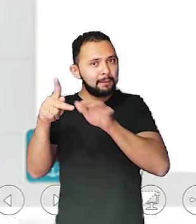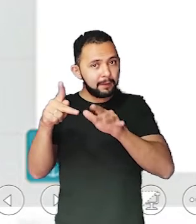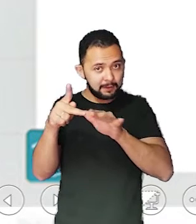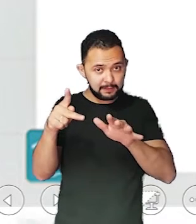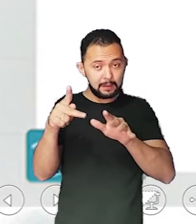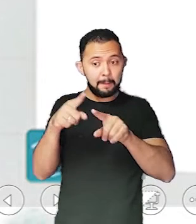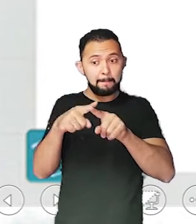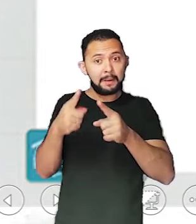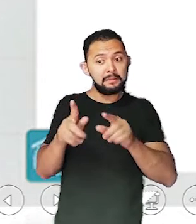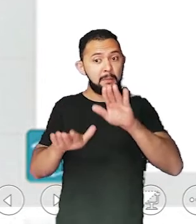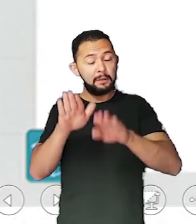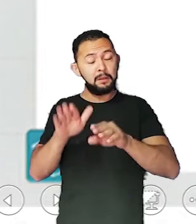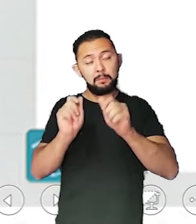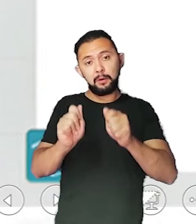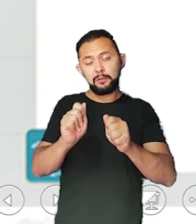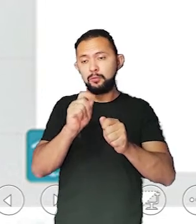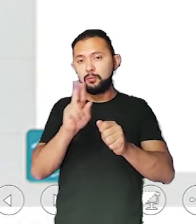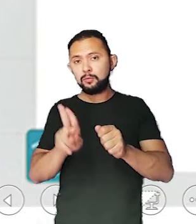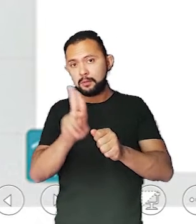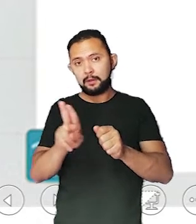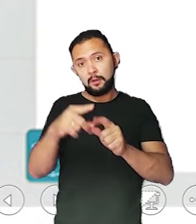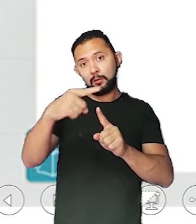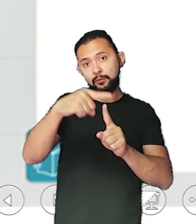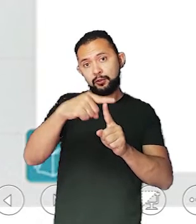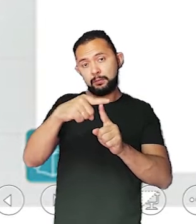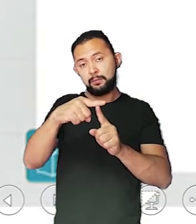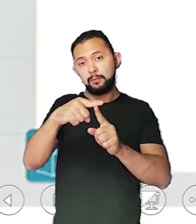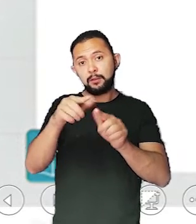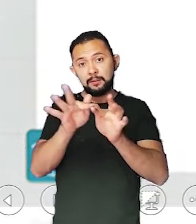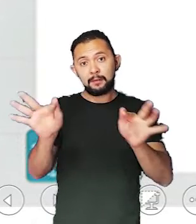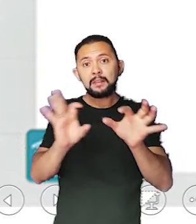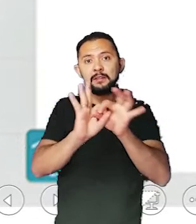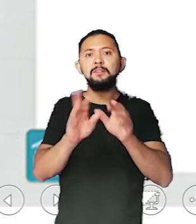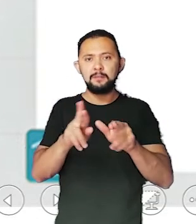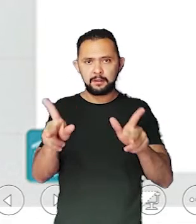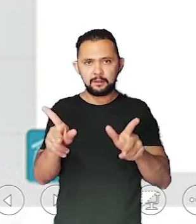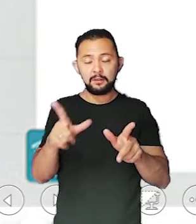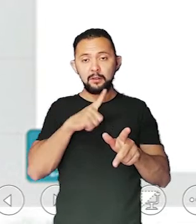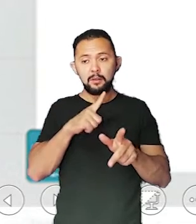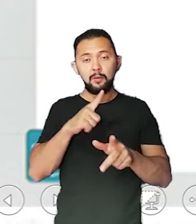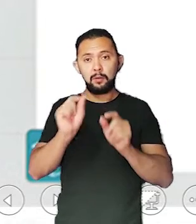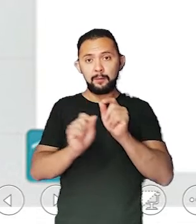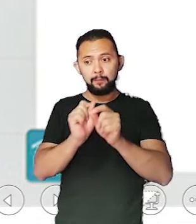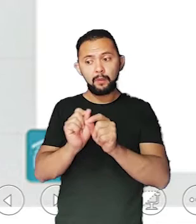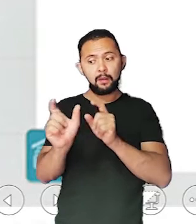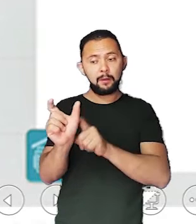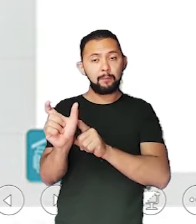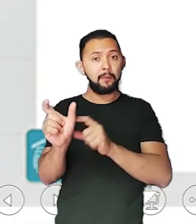muito parecida, ó. Sujeito, certo? Nós temos aqui o caçador, nós temos verbo,